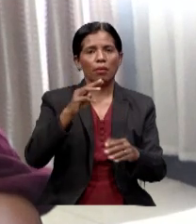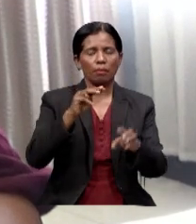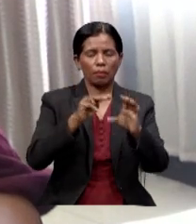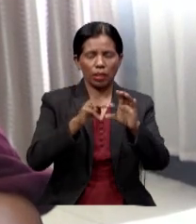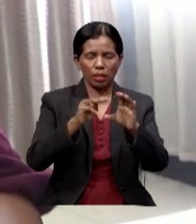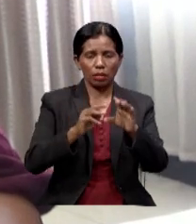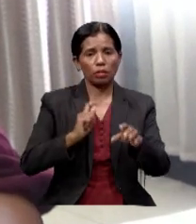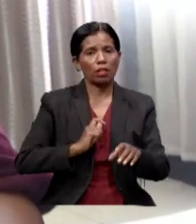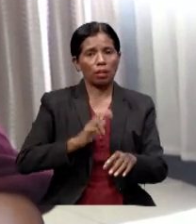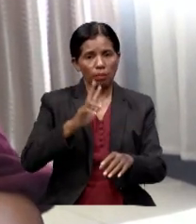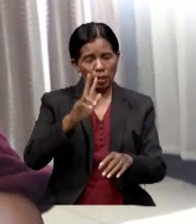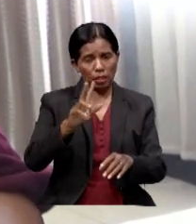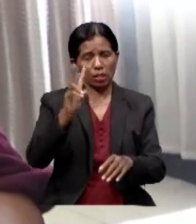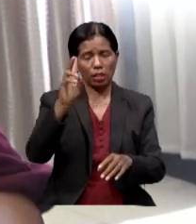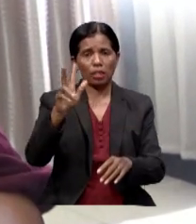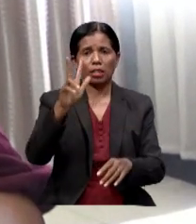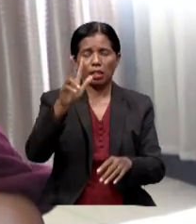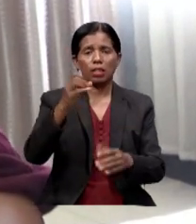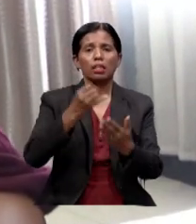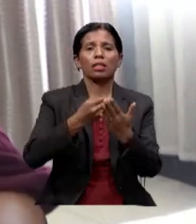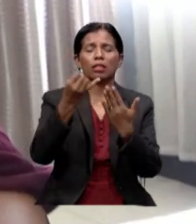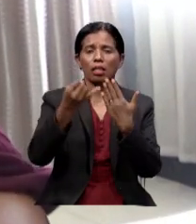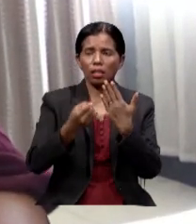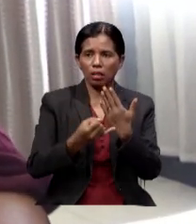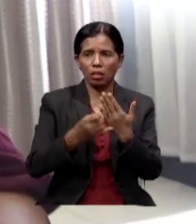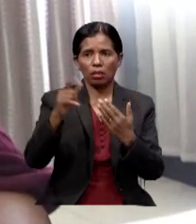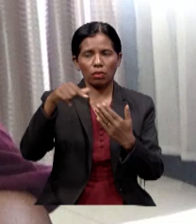da filha fala, e a 3 de janeiro.